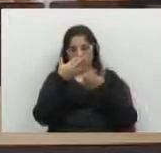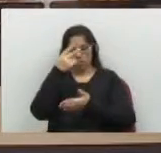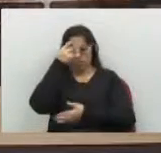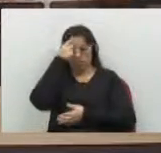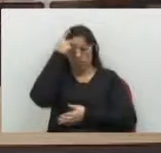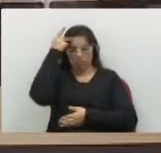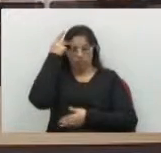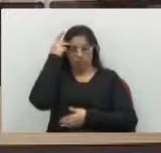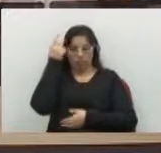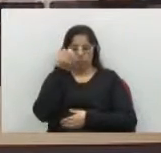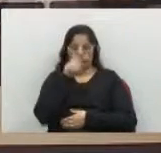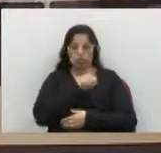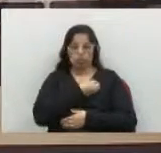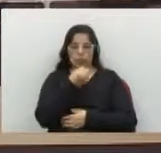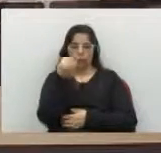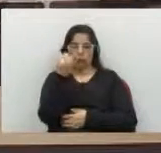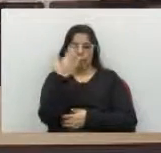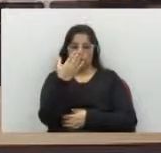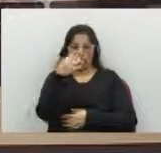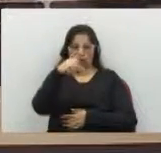prefeito. Requerimento